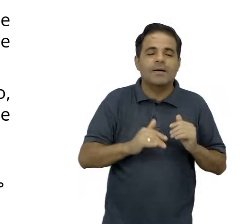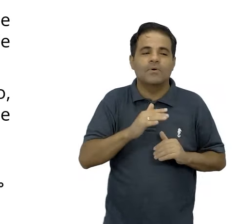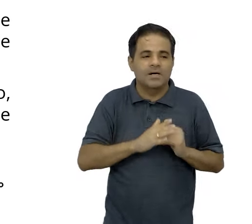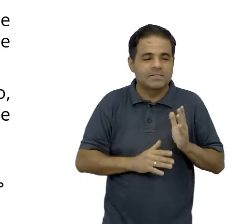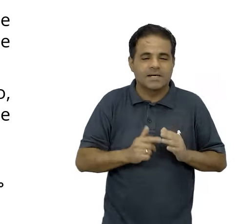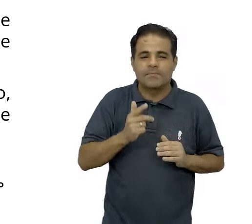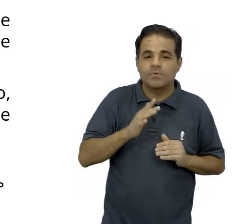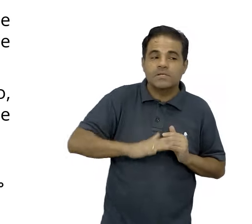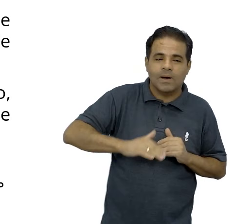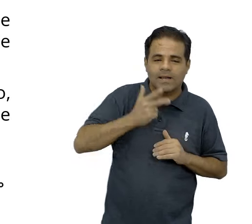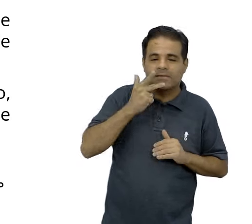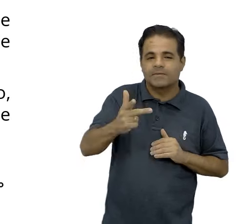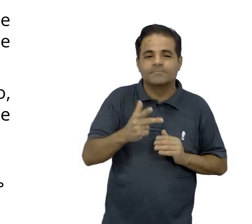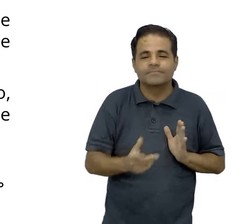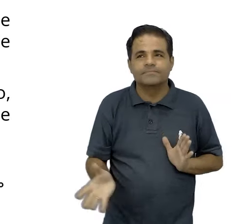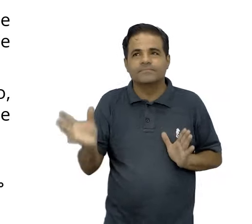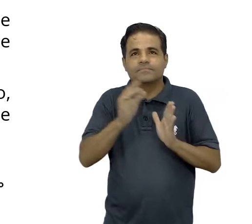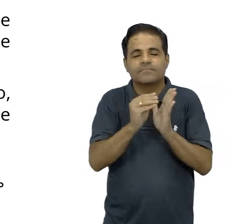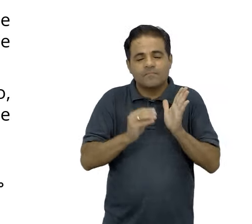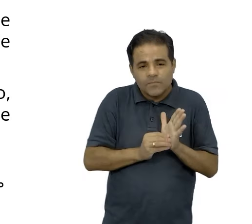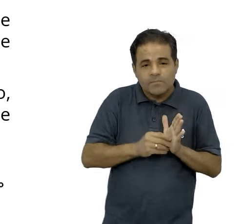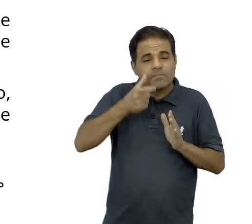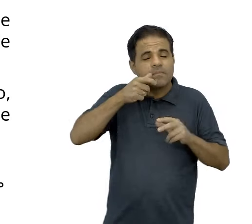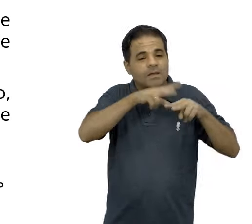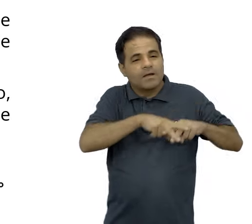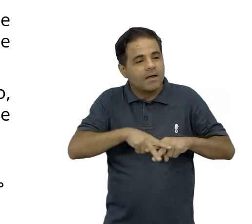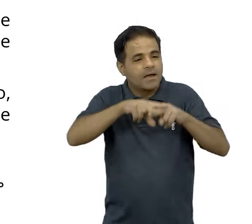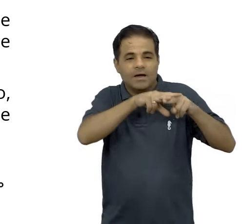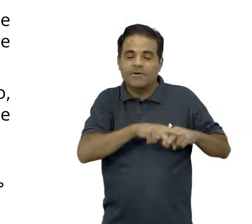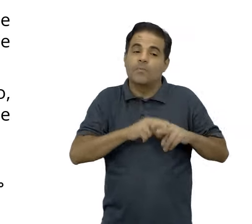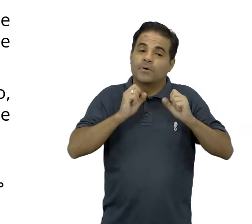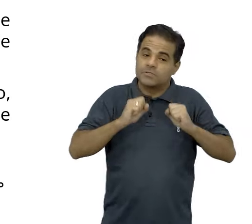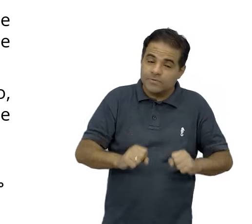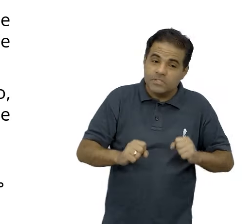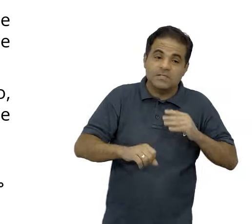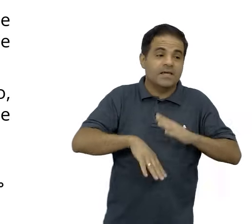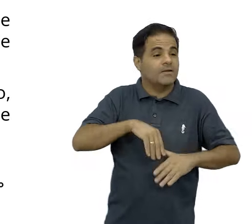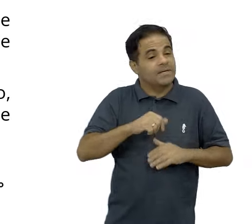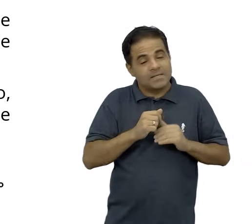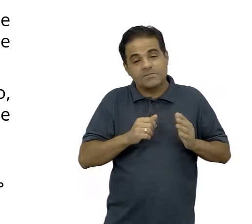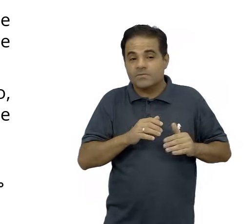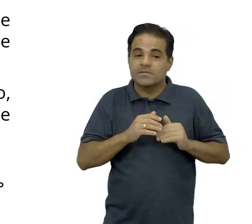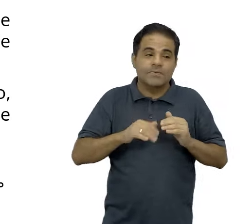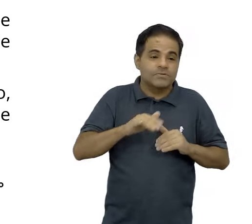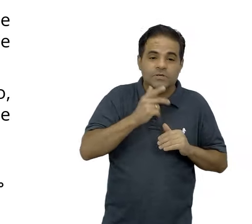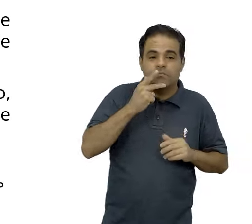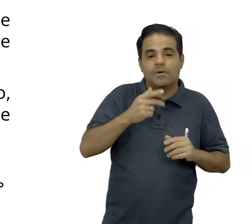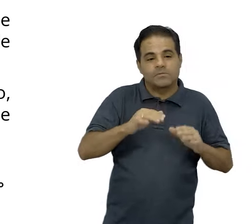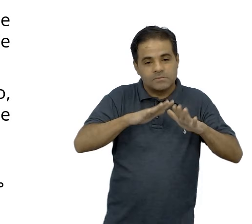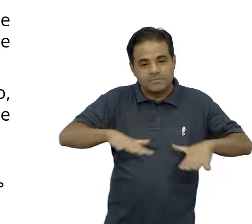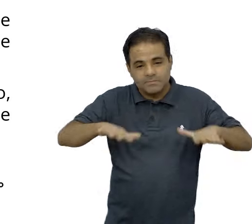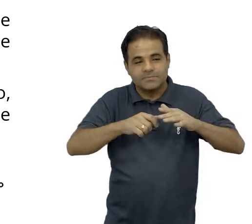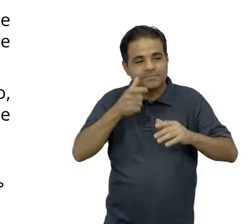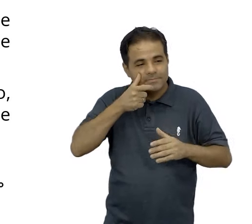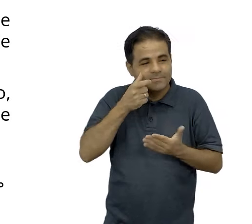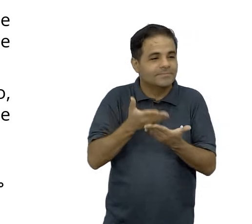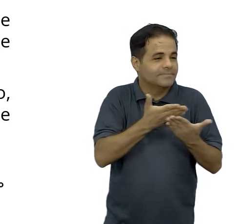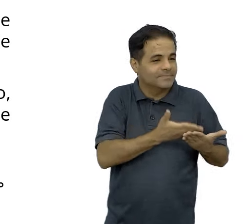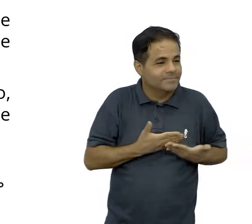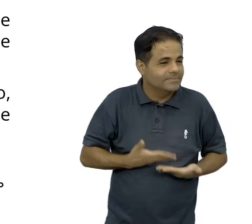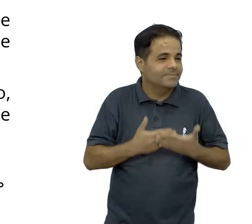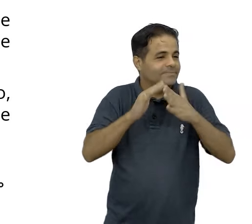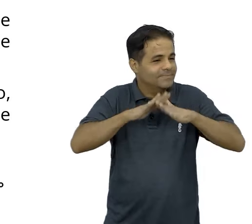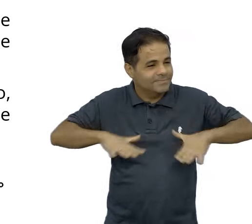tá? Então, vou pedir para revelarem aí quais são as habilidades que estão previstas aí para as aulas